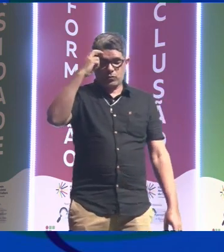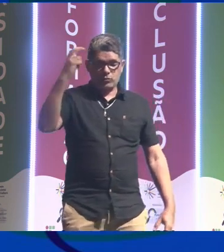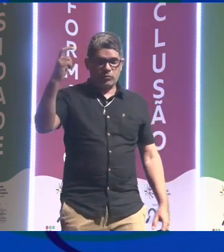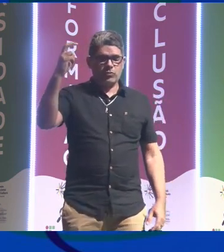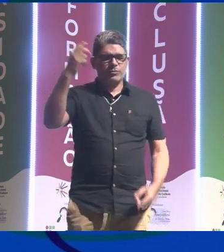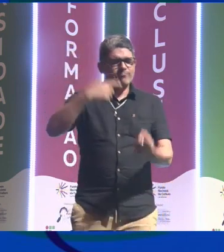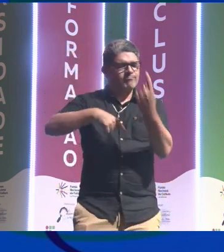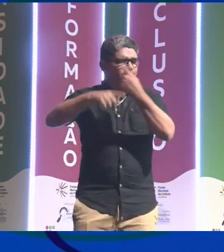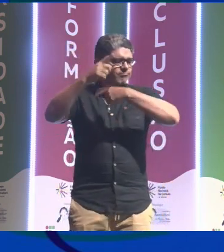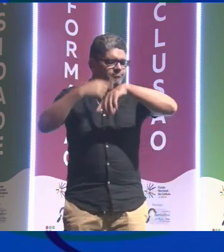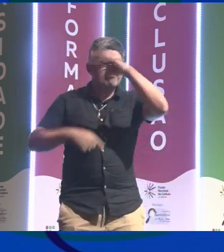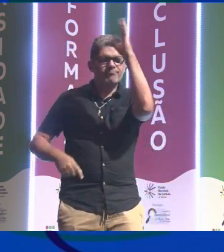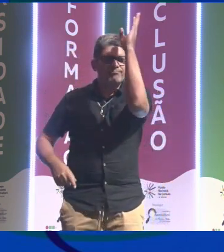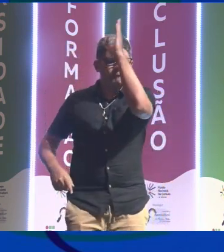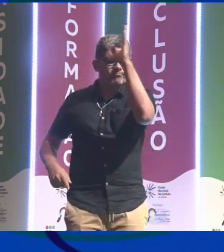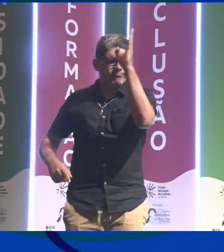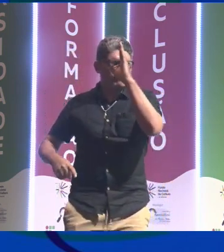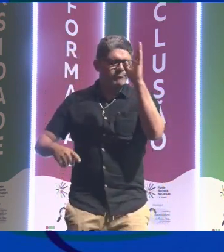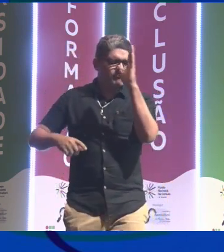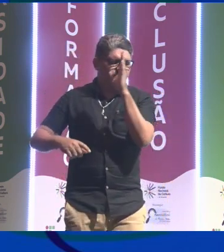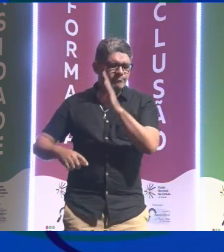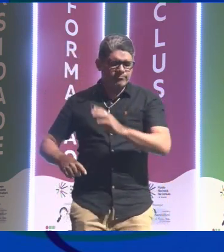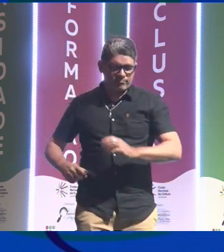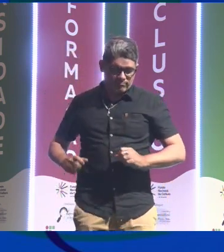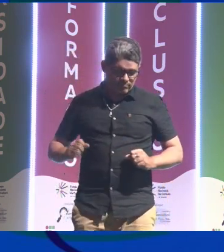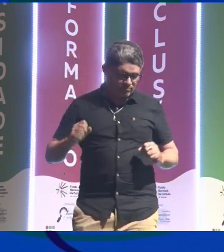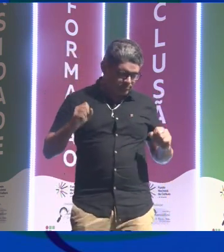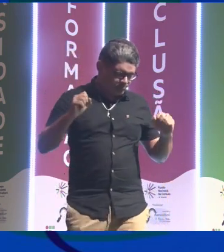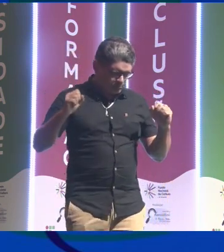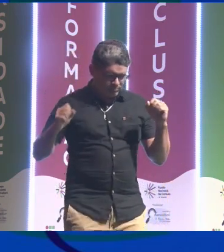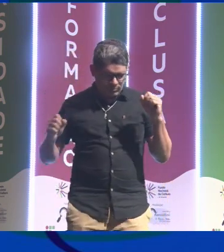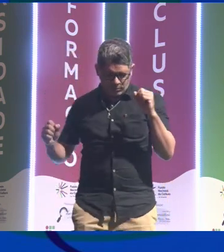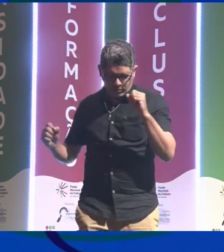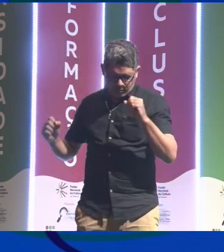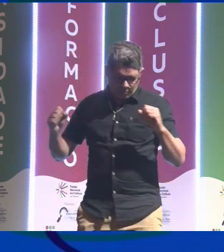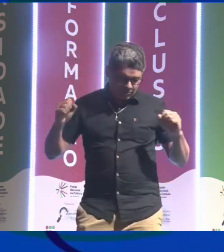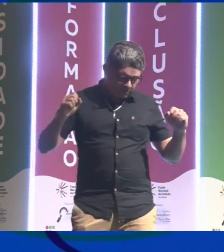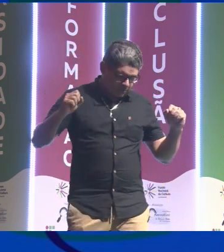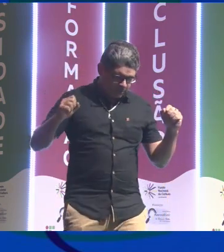e cultura vão salvar esse país.